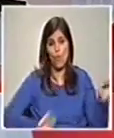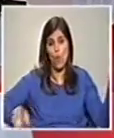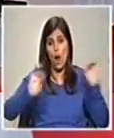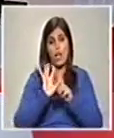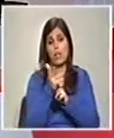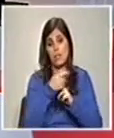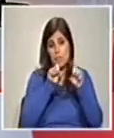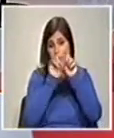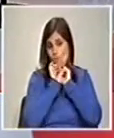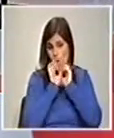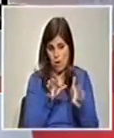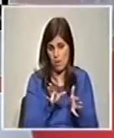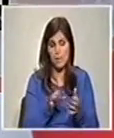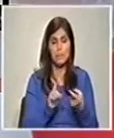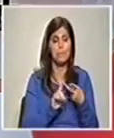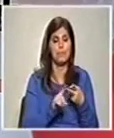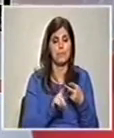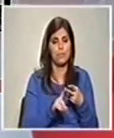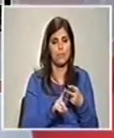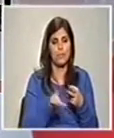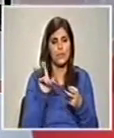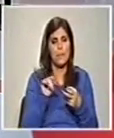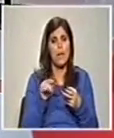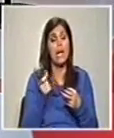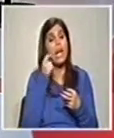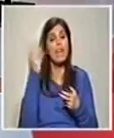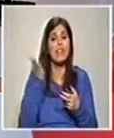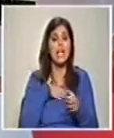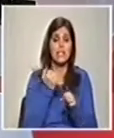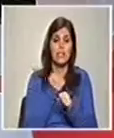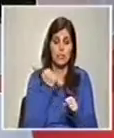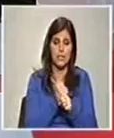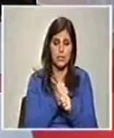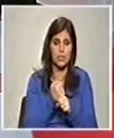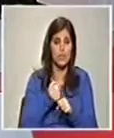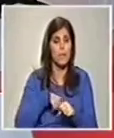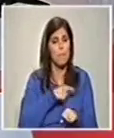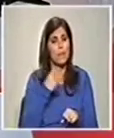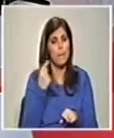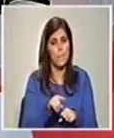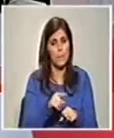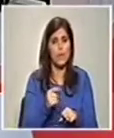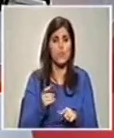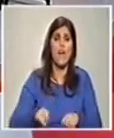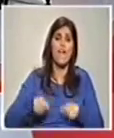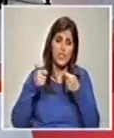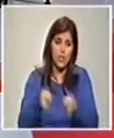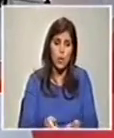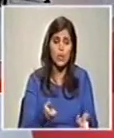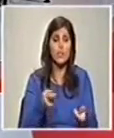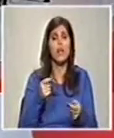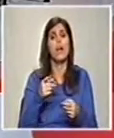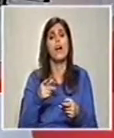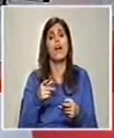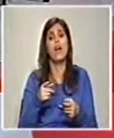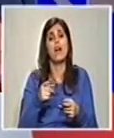empresas. Temos que nos preocupar com os fornecedores. Se somos uma empresa cotada, temos que nos preocupar com os investidores. Temos que nos preocupar